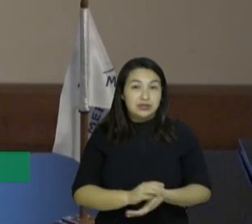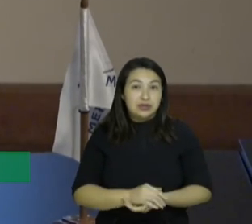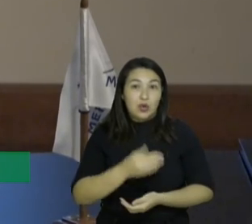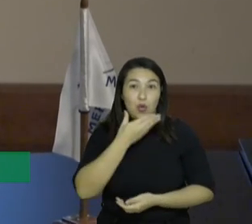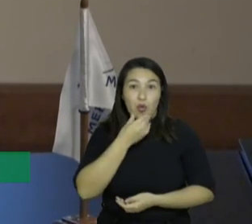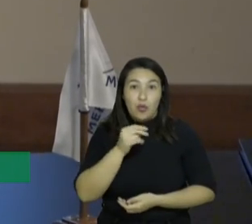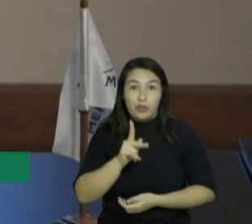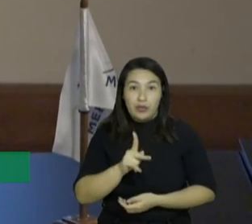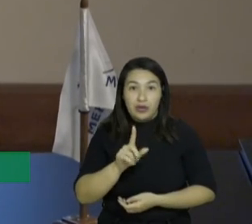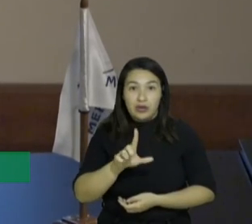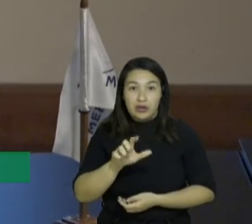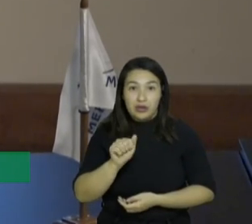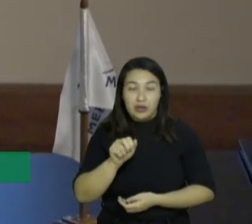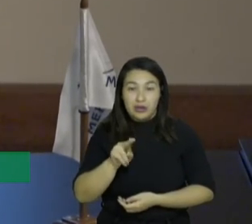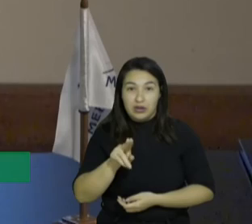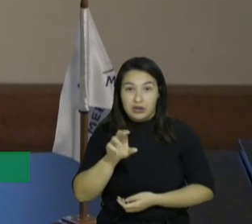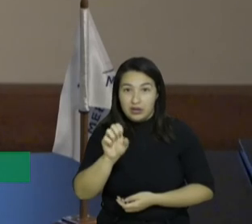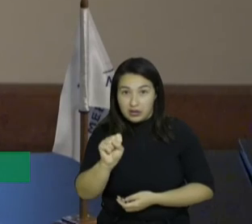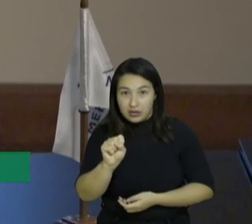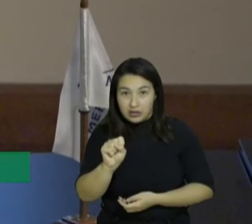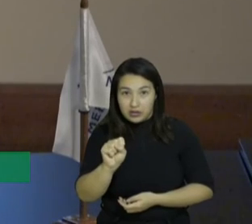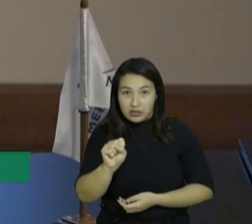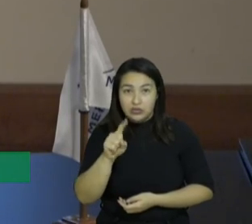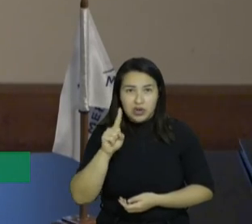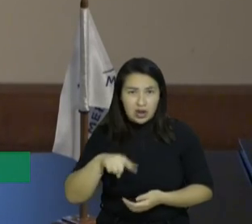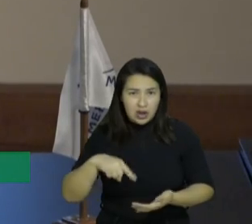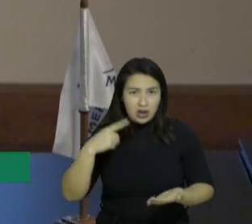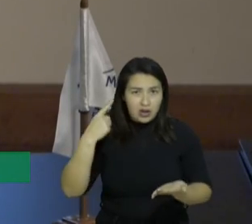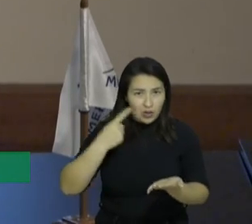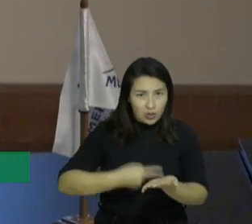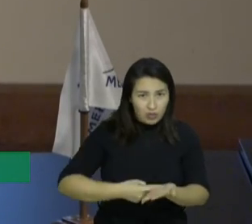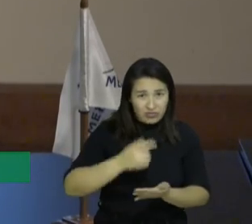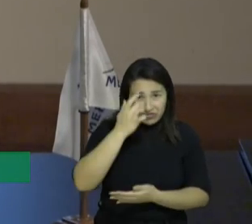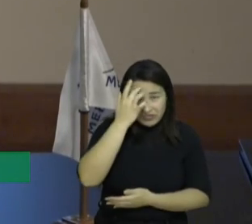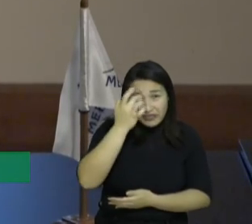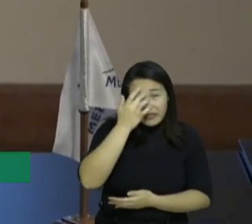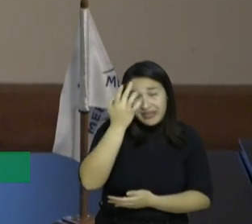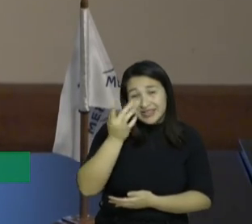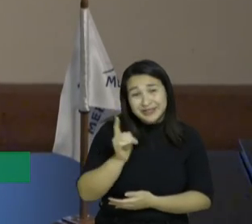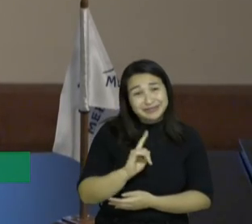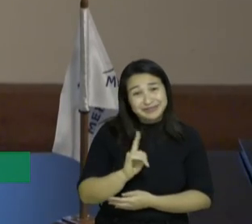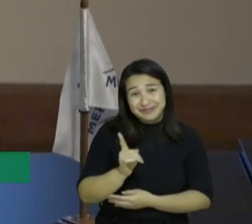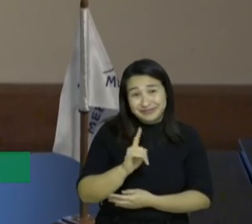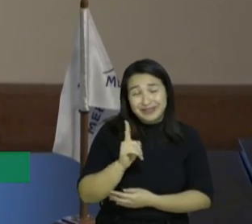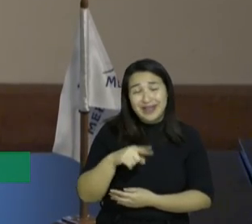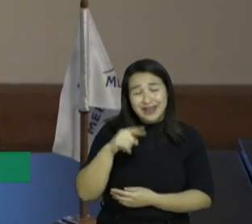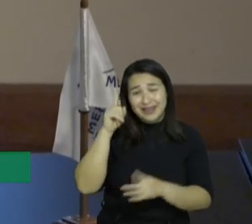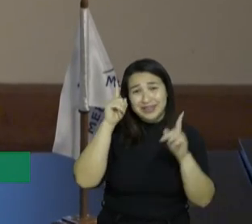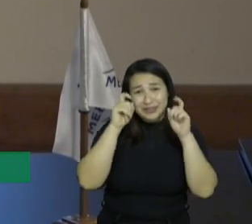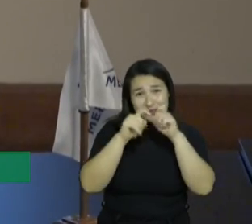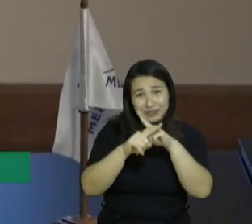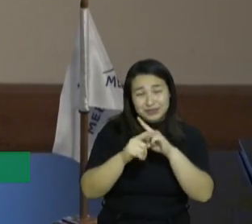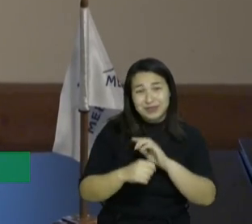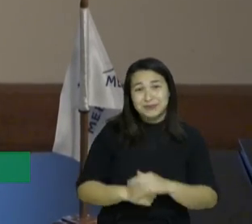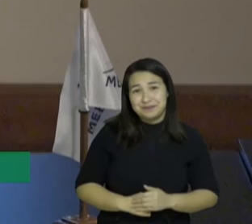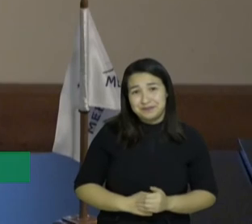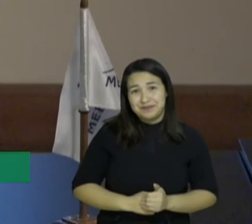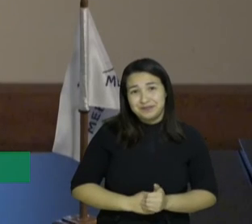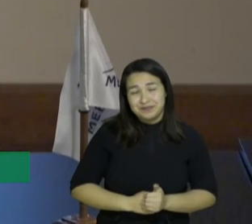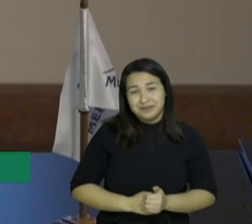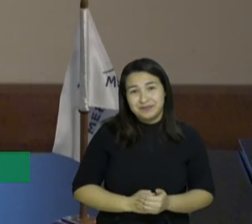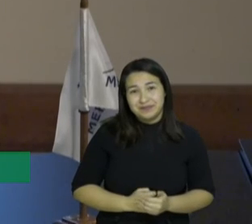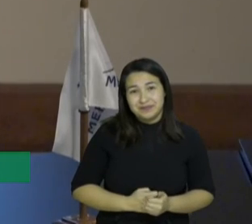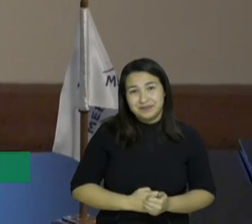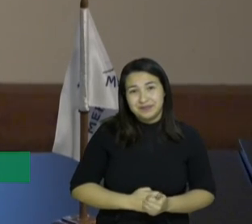eh não é um acordo fácil de ser implementado mesmo que seja só no nível comercial não é